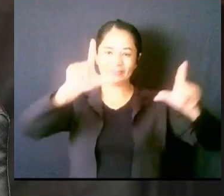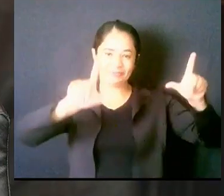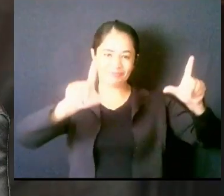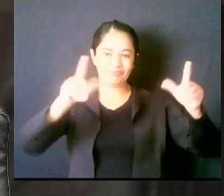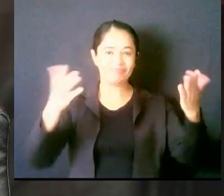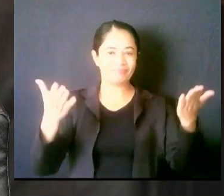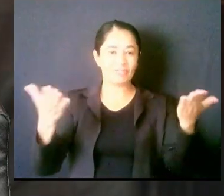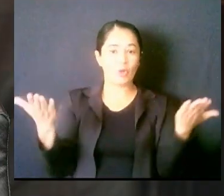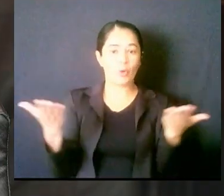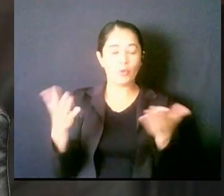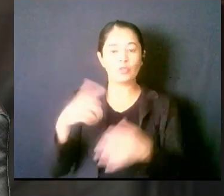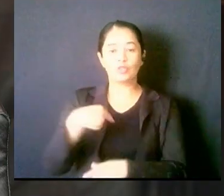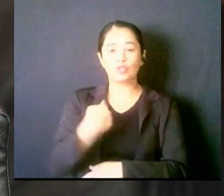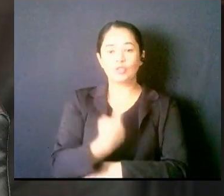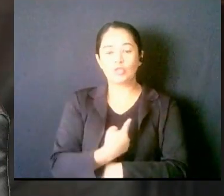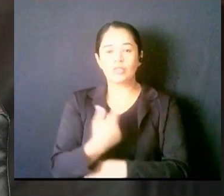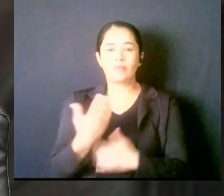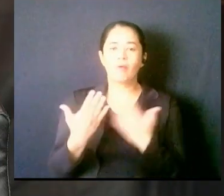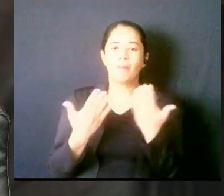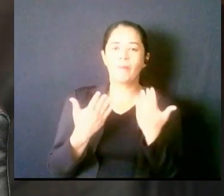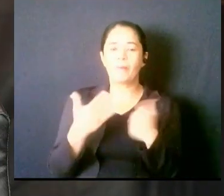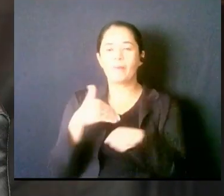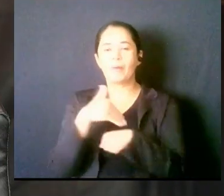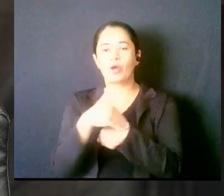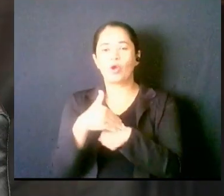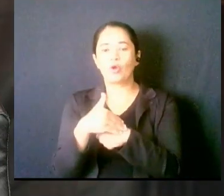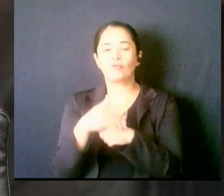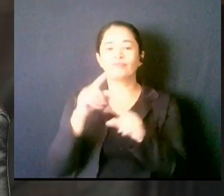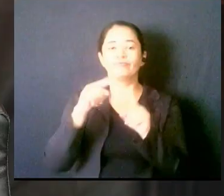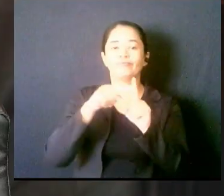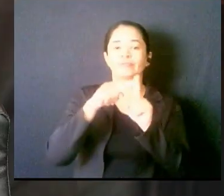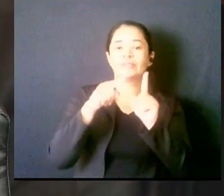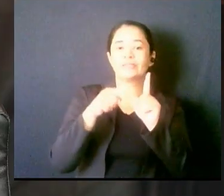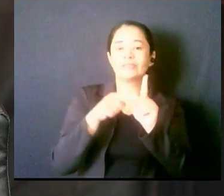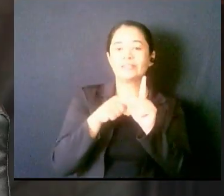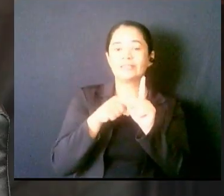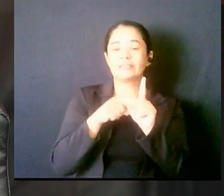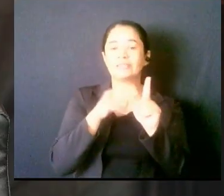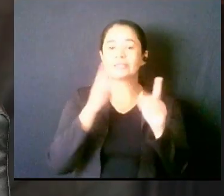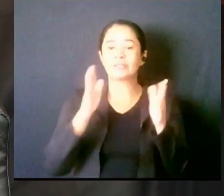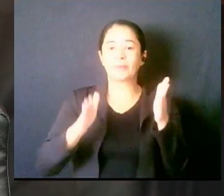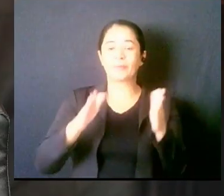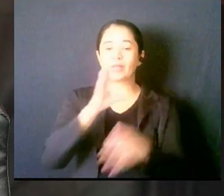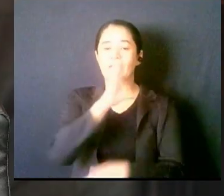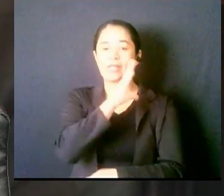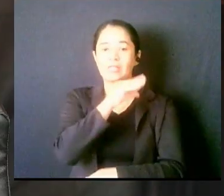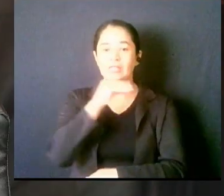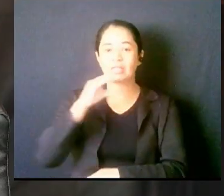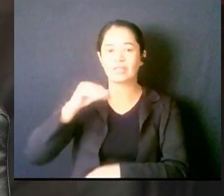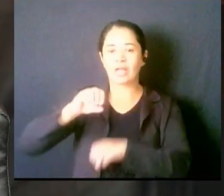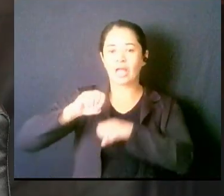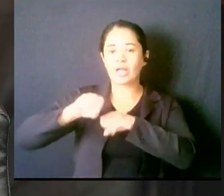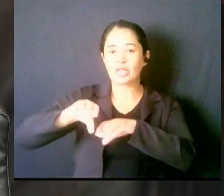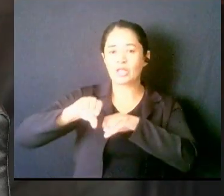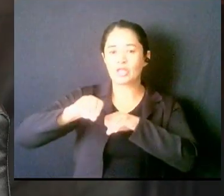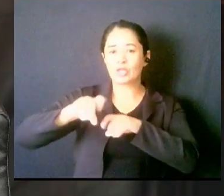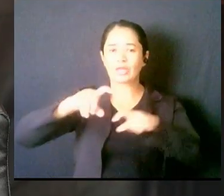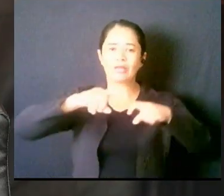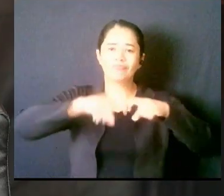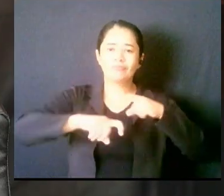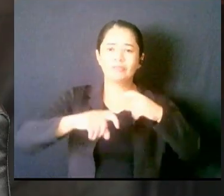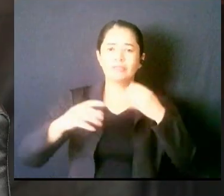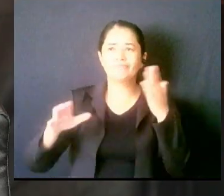falar, então, sobre a questão da gravidez na adolescência, né? A educação sexual, até que momento a